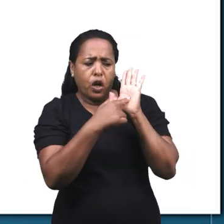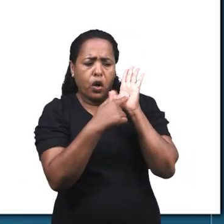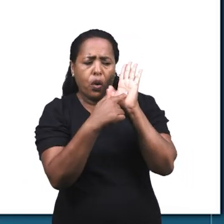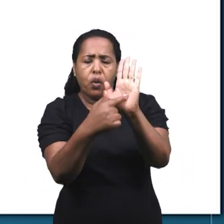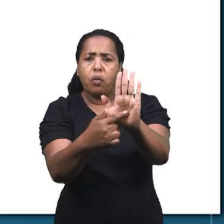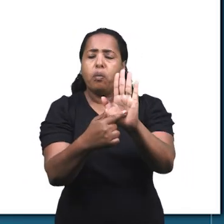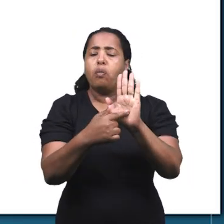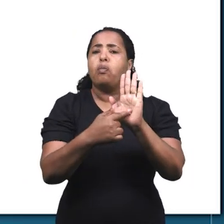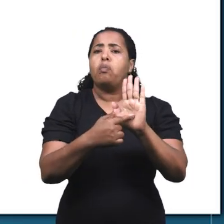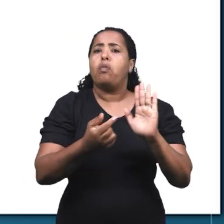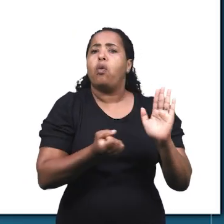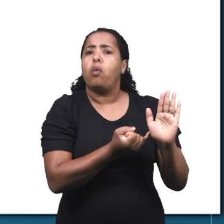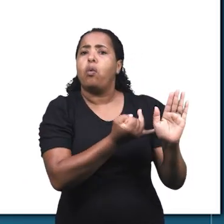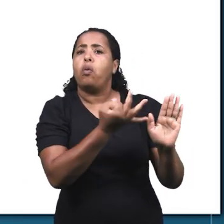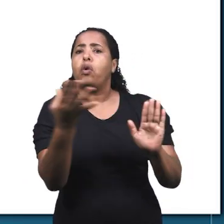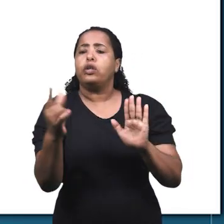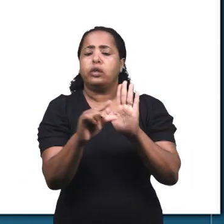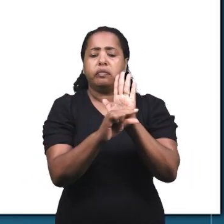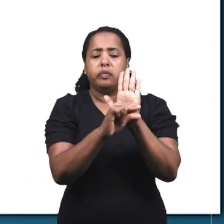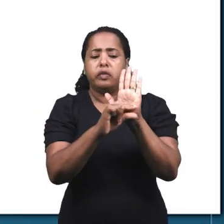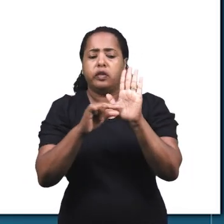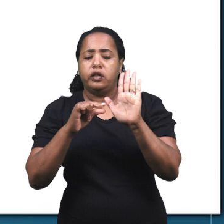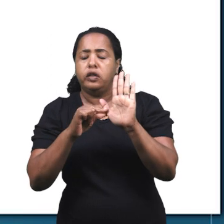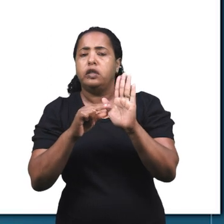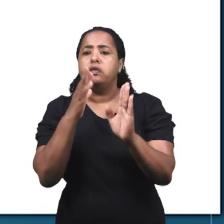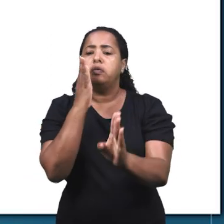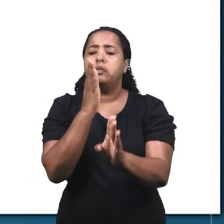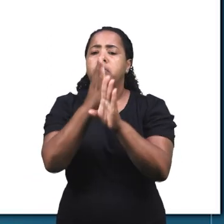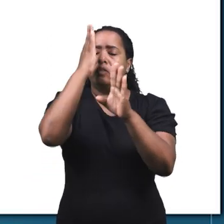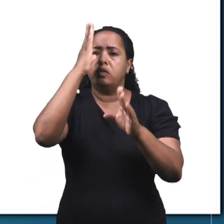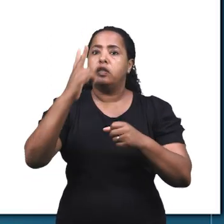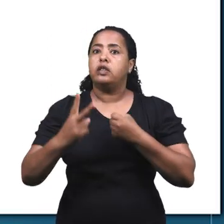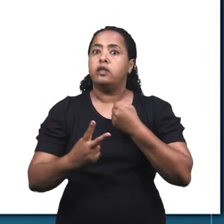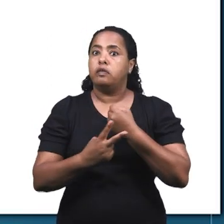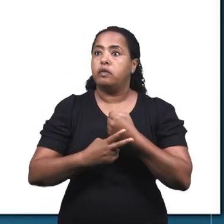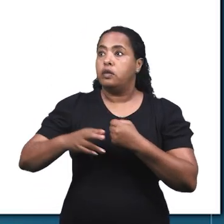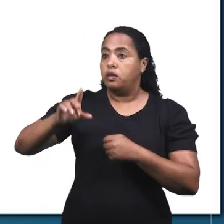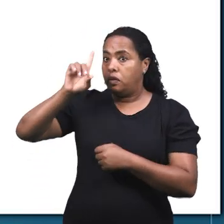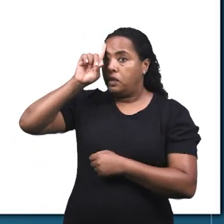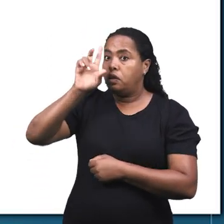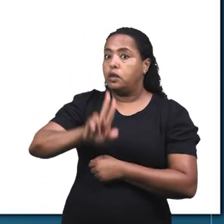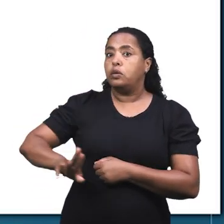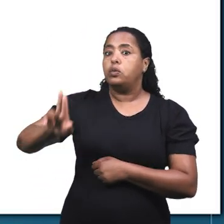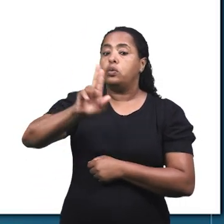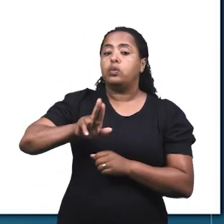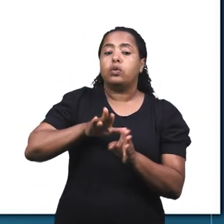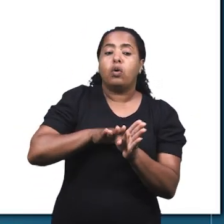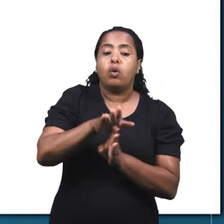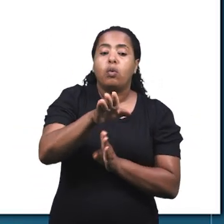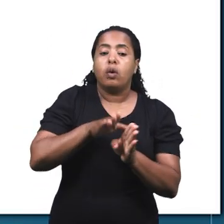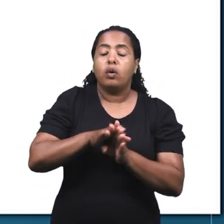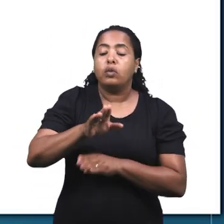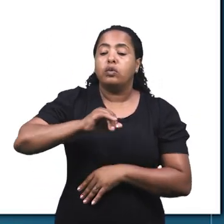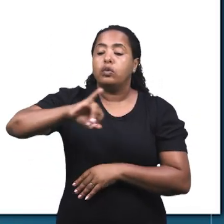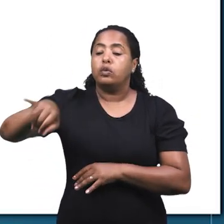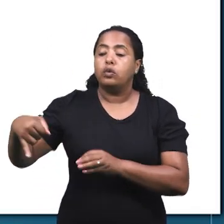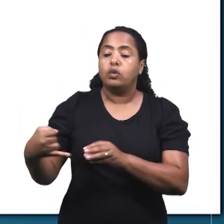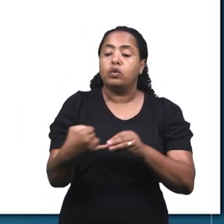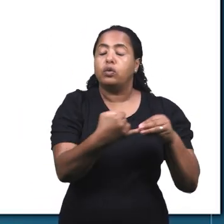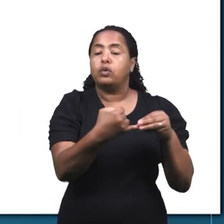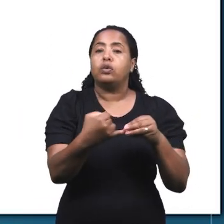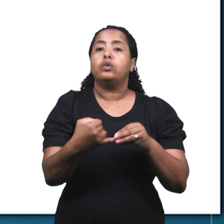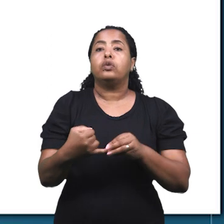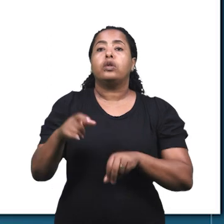cite o número de versículos onde encontramos os verbos usados por Deus para orientar